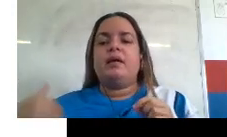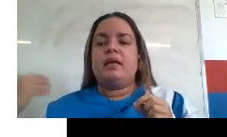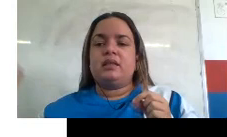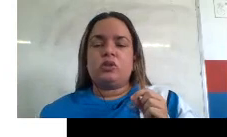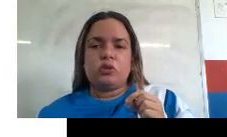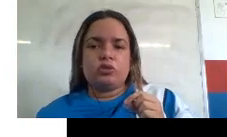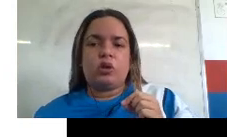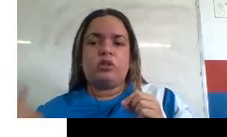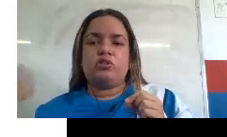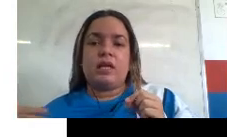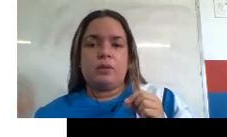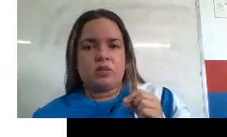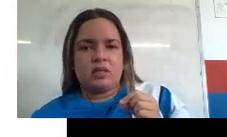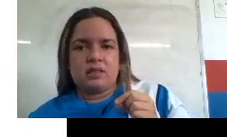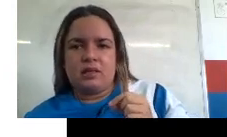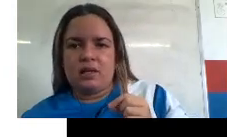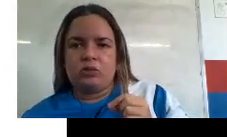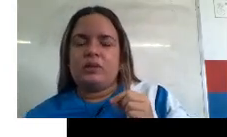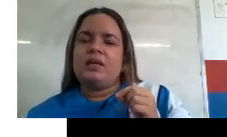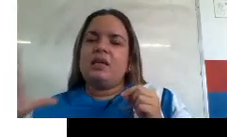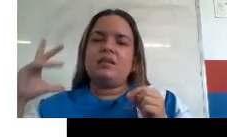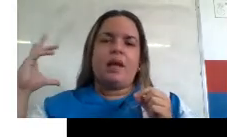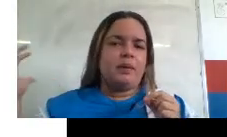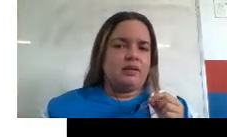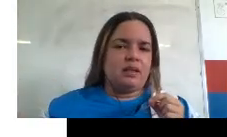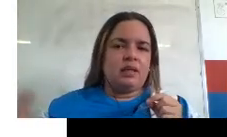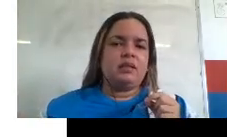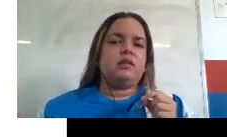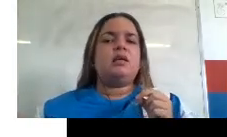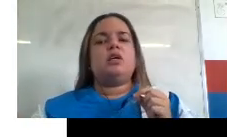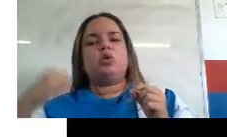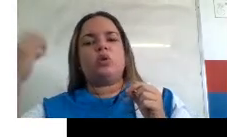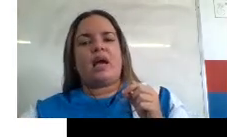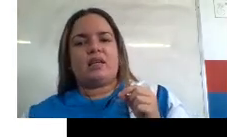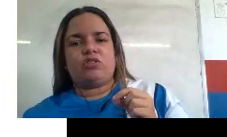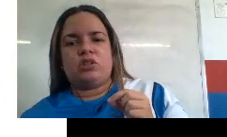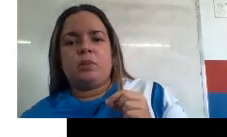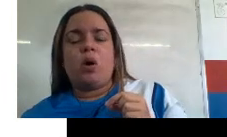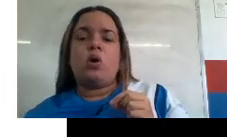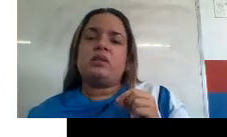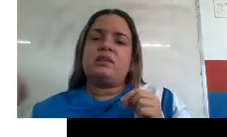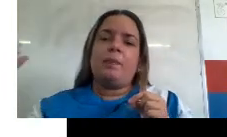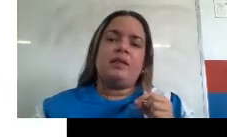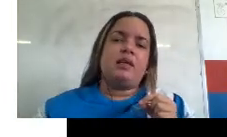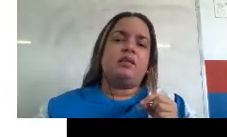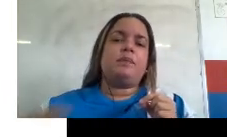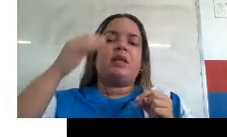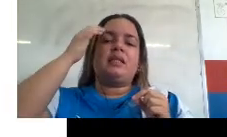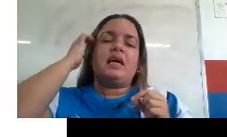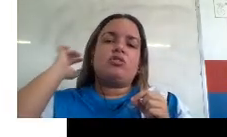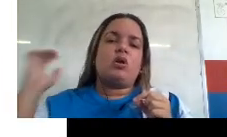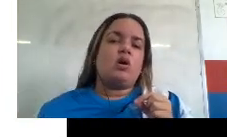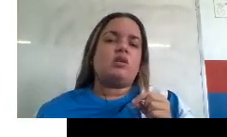né? Então todos nós temos esse direito, independente do lugar que a gente mora,